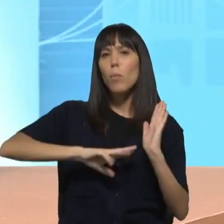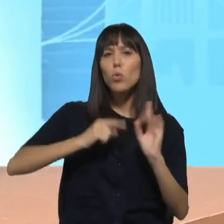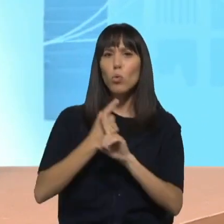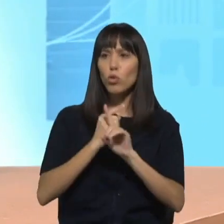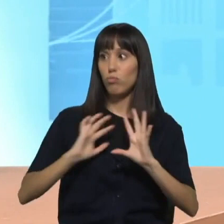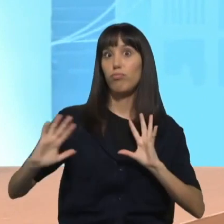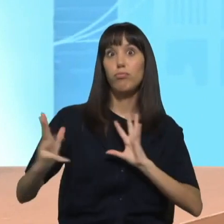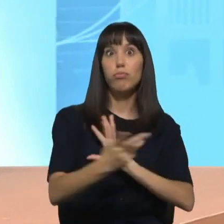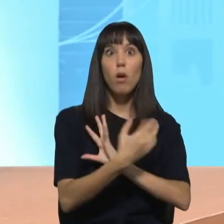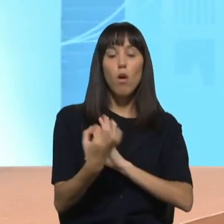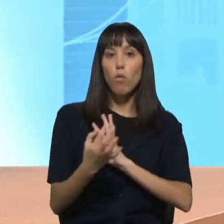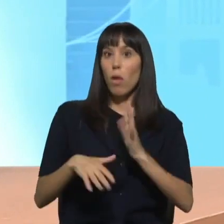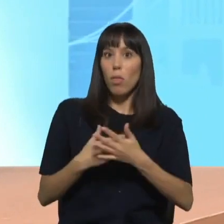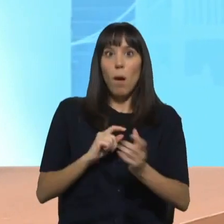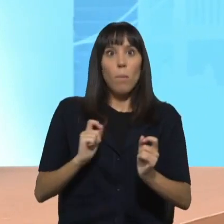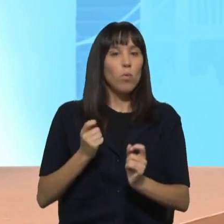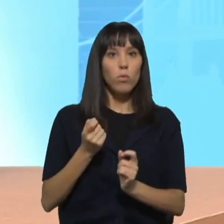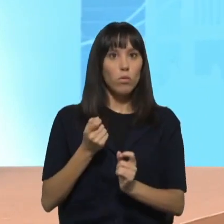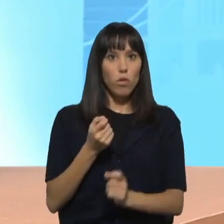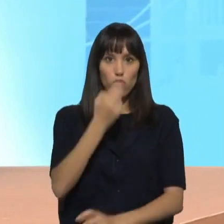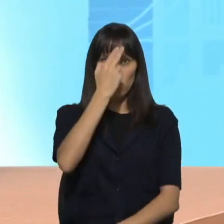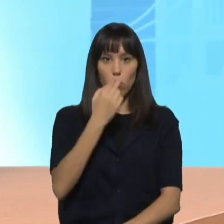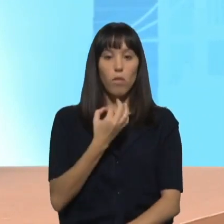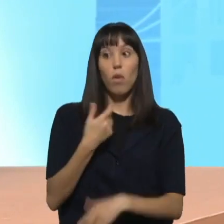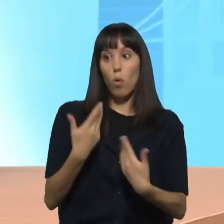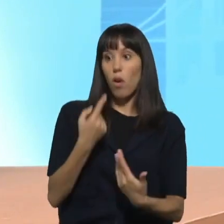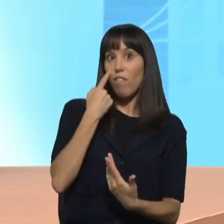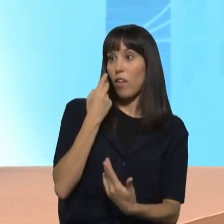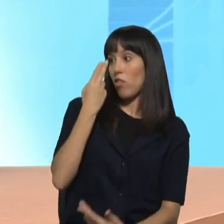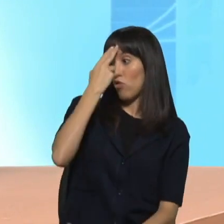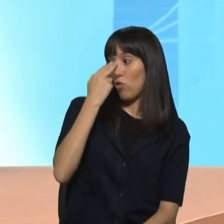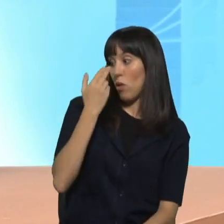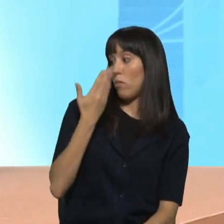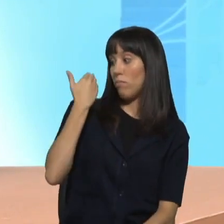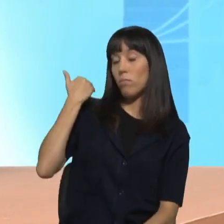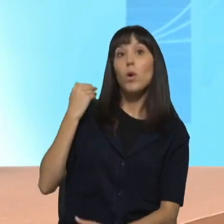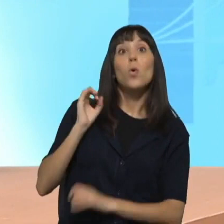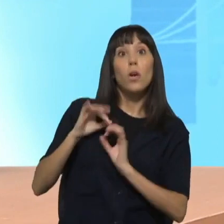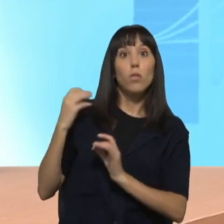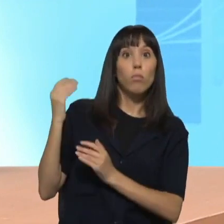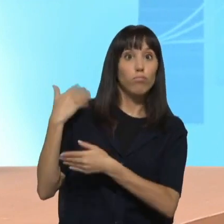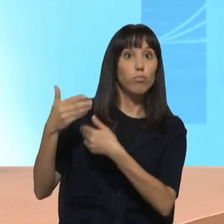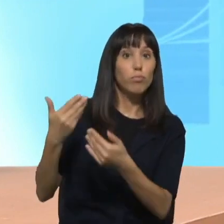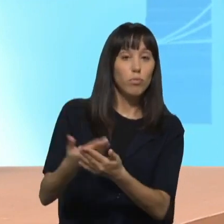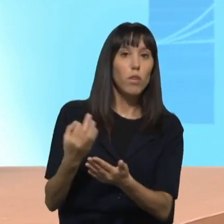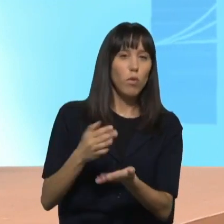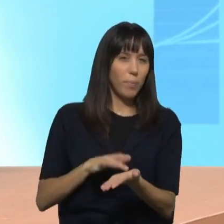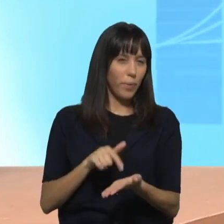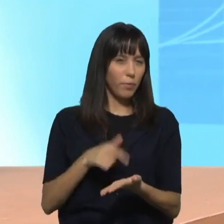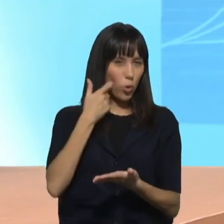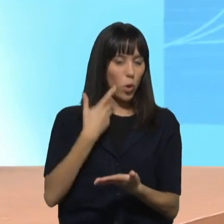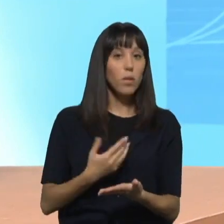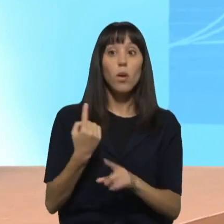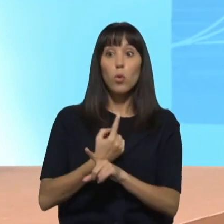momento nevrálgico da história. Portanto, ele torna-se... E hoje vai-se vendo a história e vê-se, e o Pito Sivaldo faz notar também isso, vê-se a quantidade